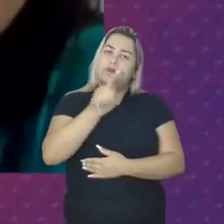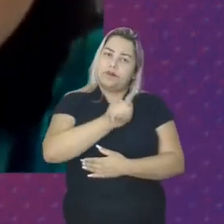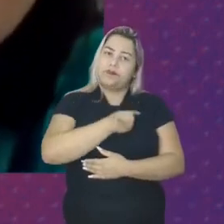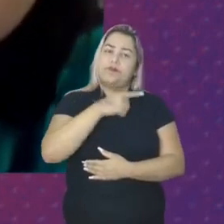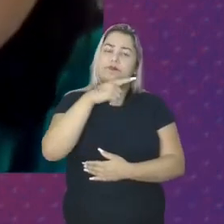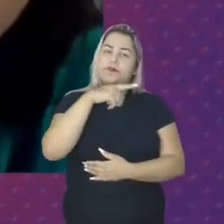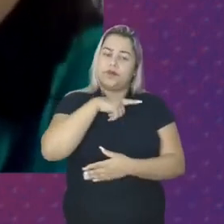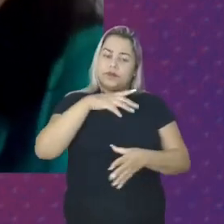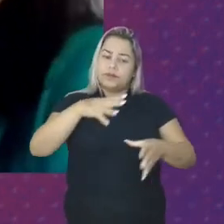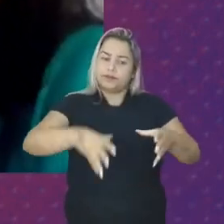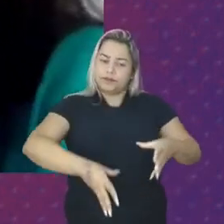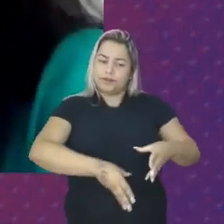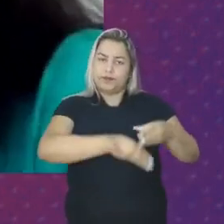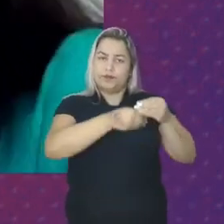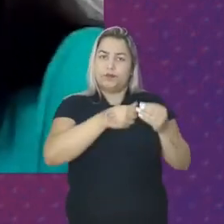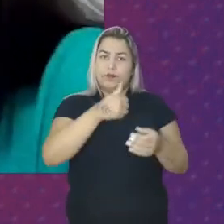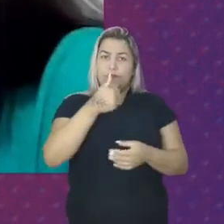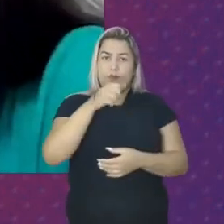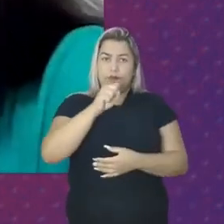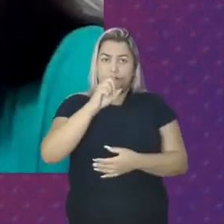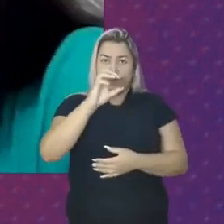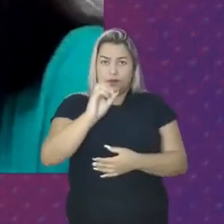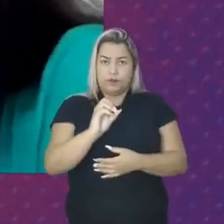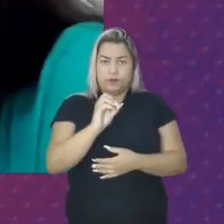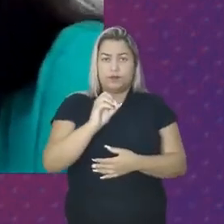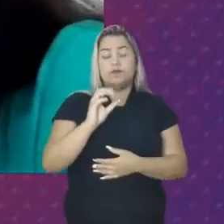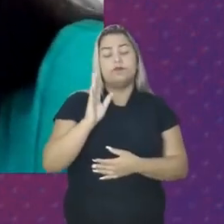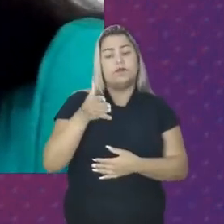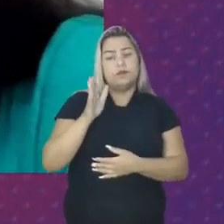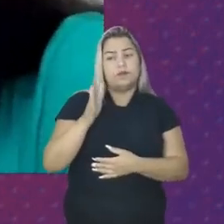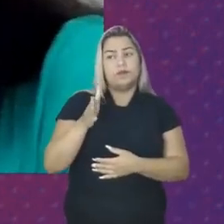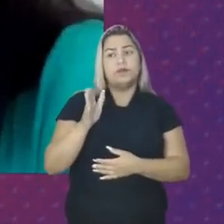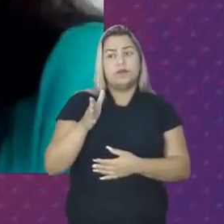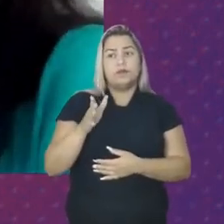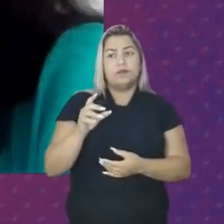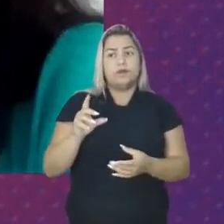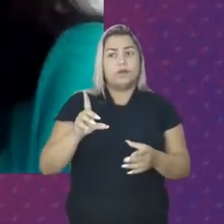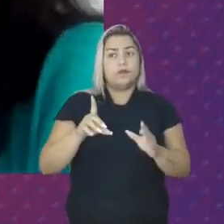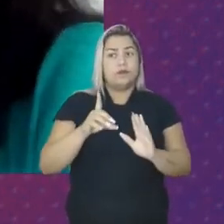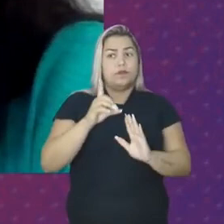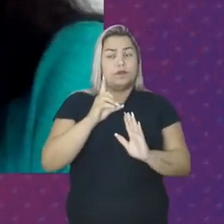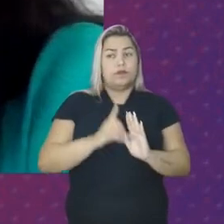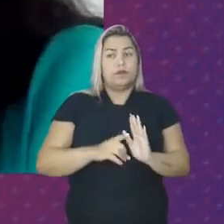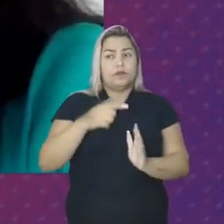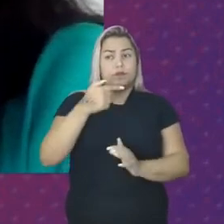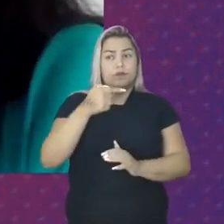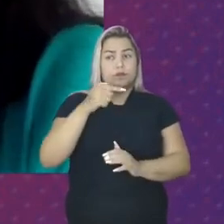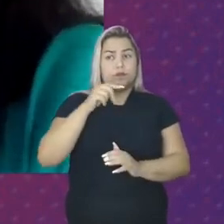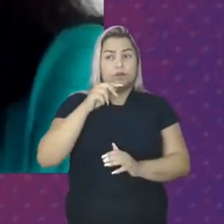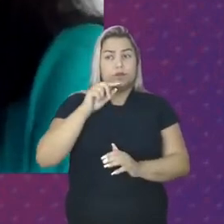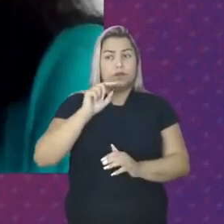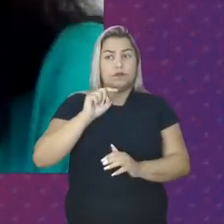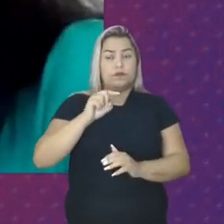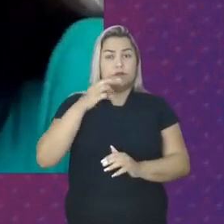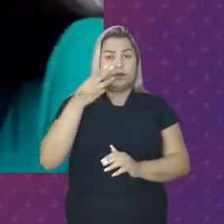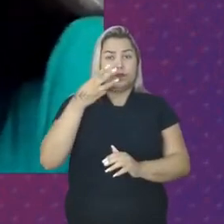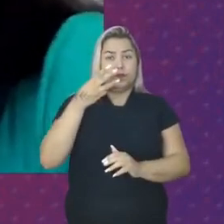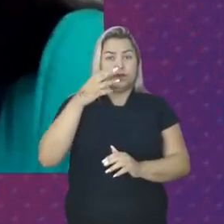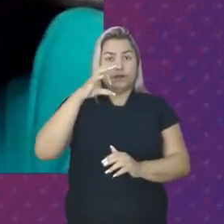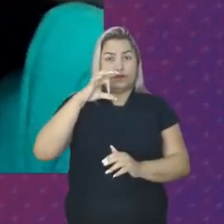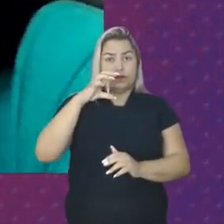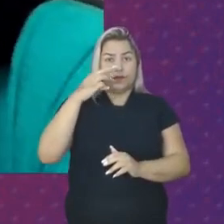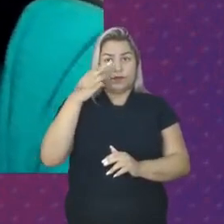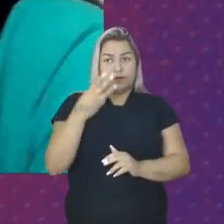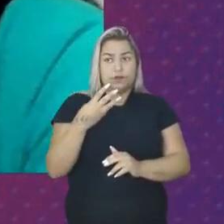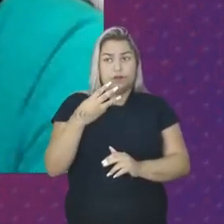as atribuições do Ligue 180, elas estão definidas no decreto 7.393, de